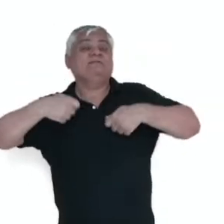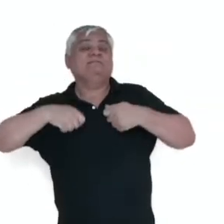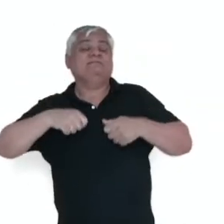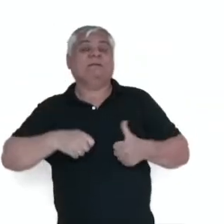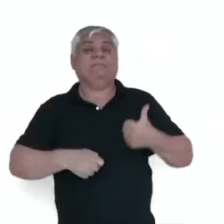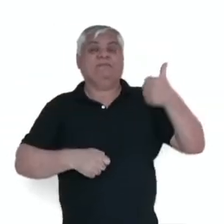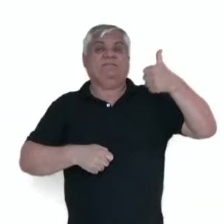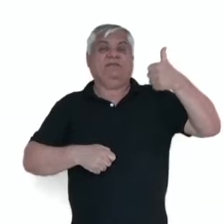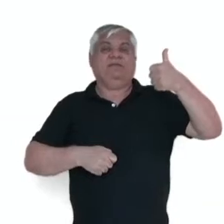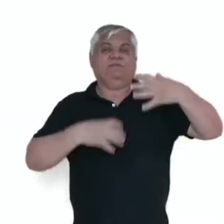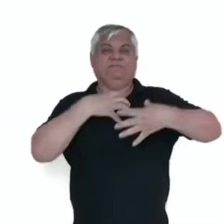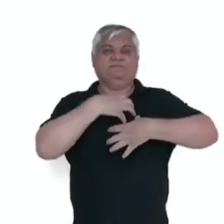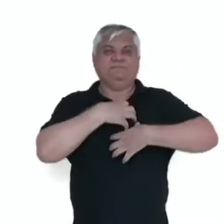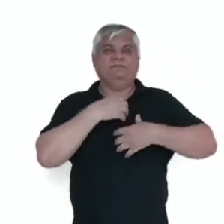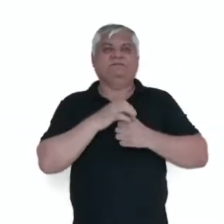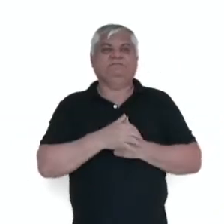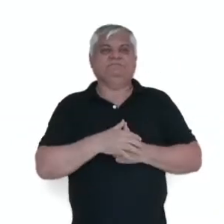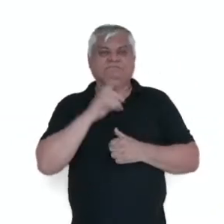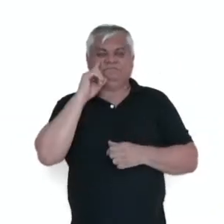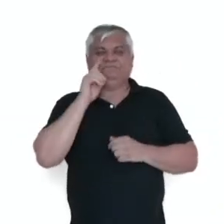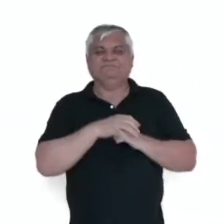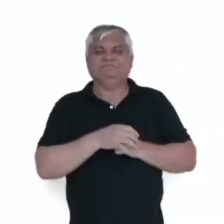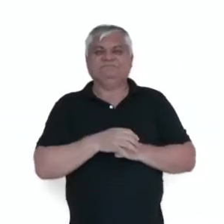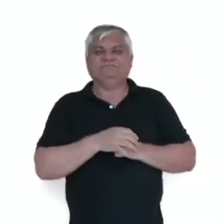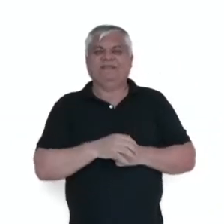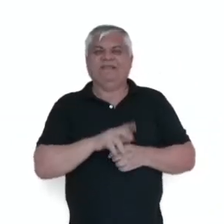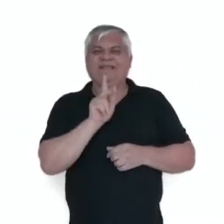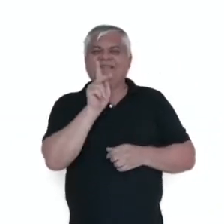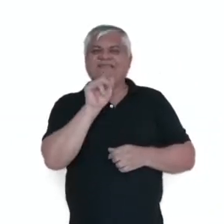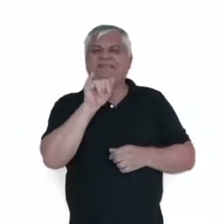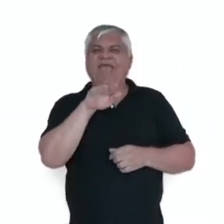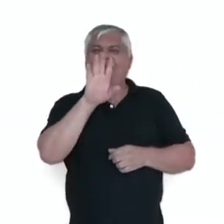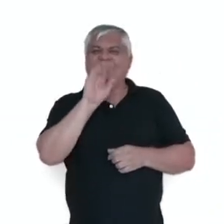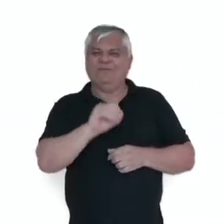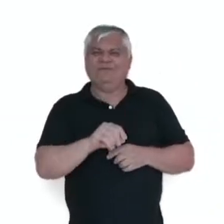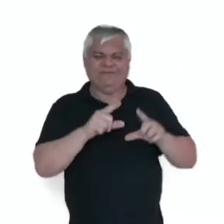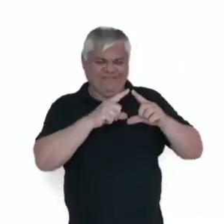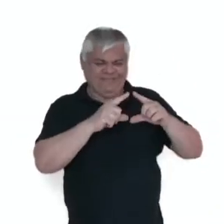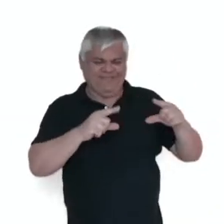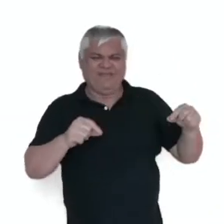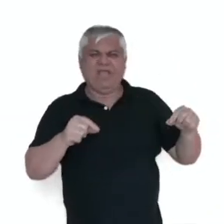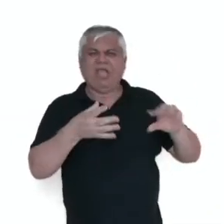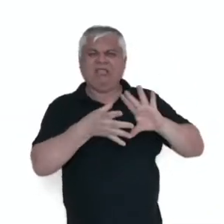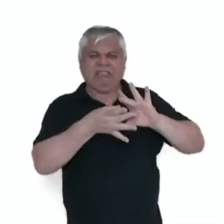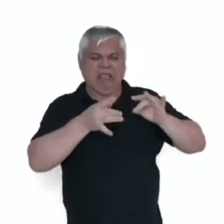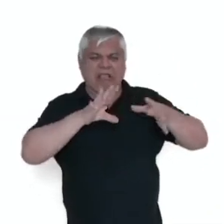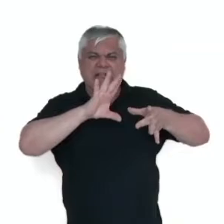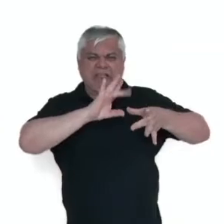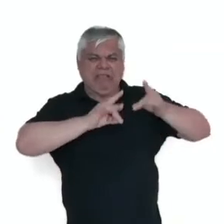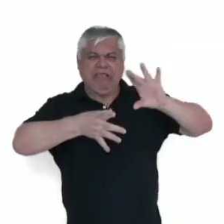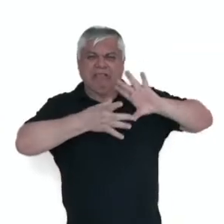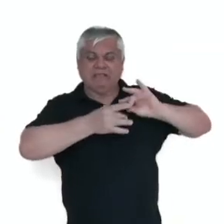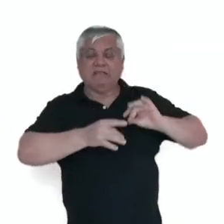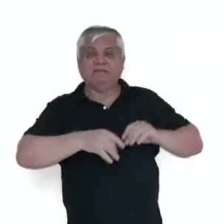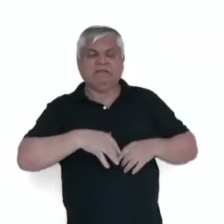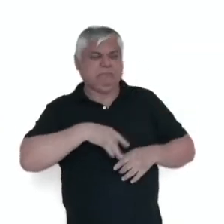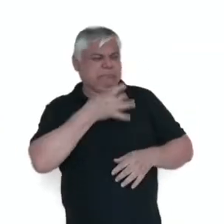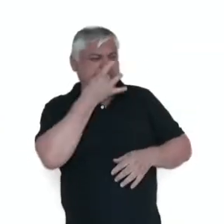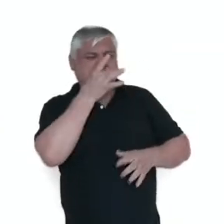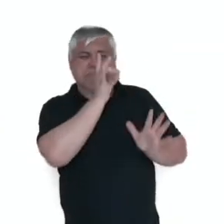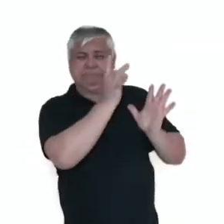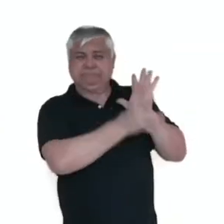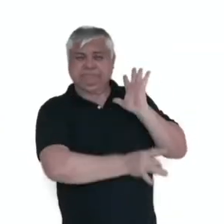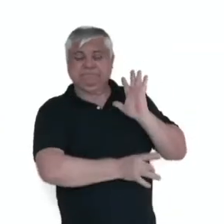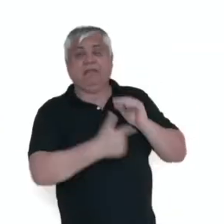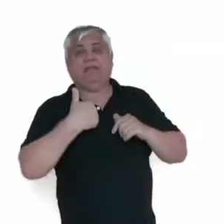exemplo, quando eu vejo essa imagem aqui, eu tenho quiabo, né? Tem gente que acha isso aqui pavoroso, tem gente que adora. Só posso formular